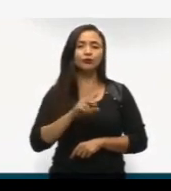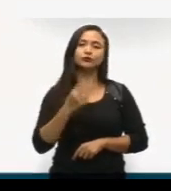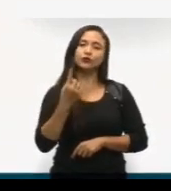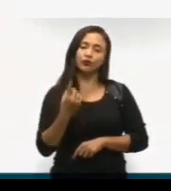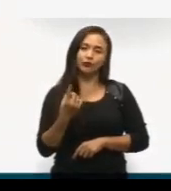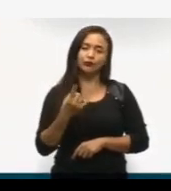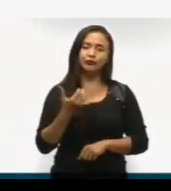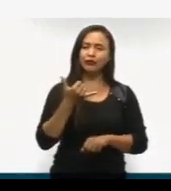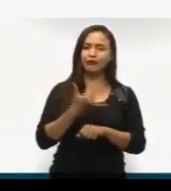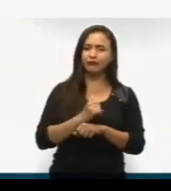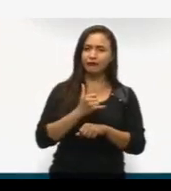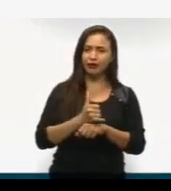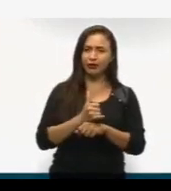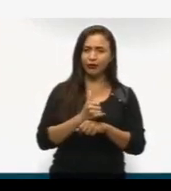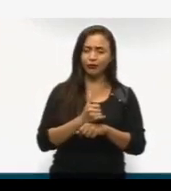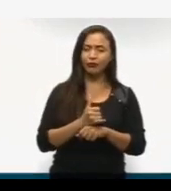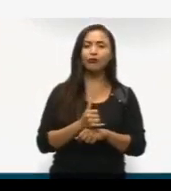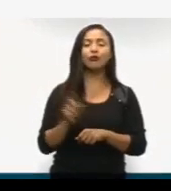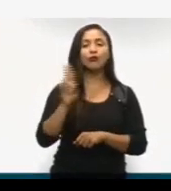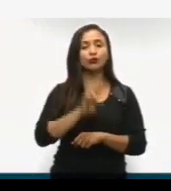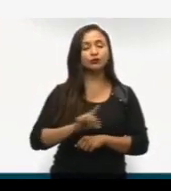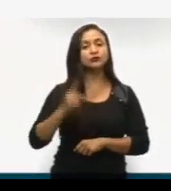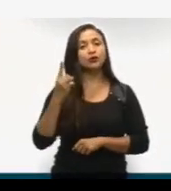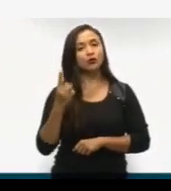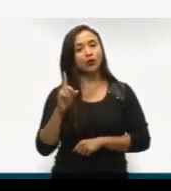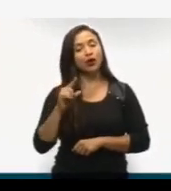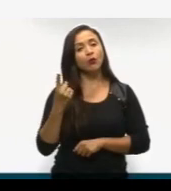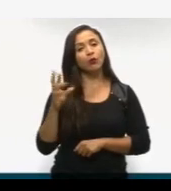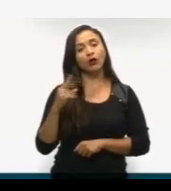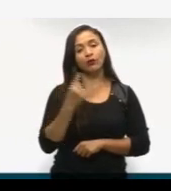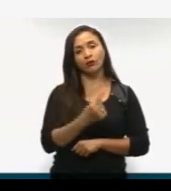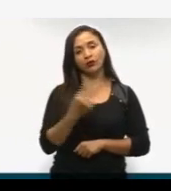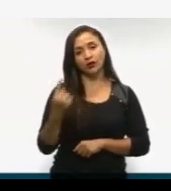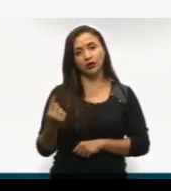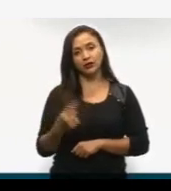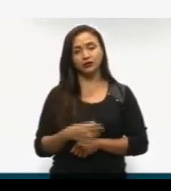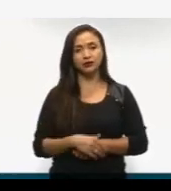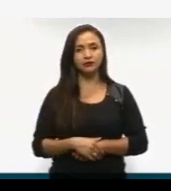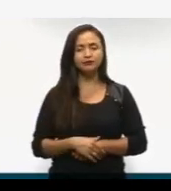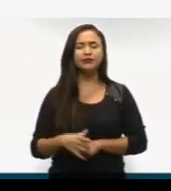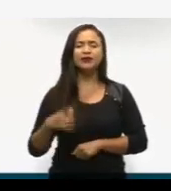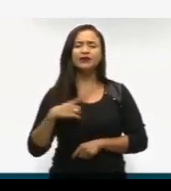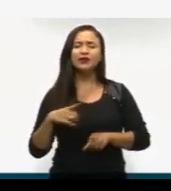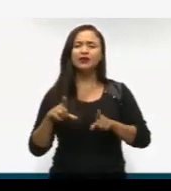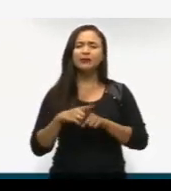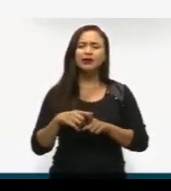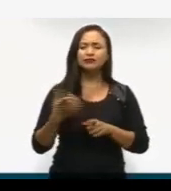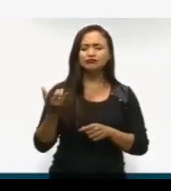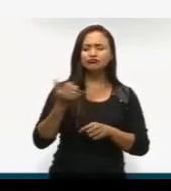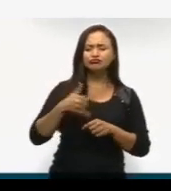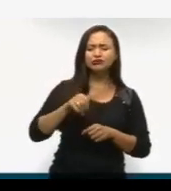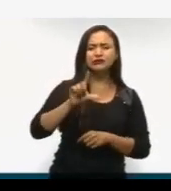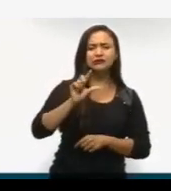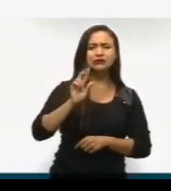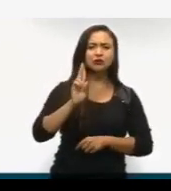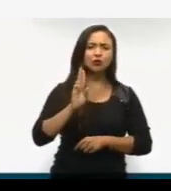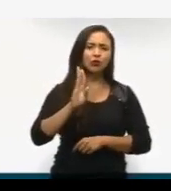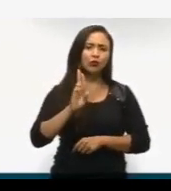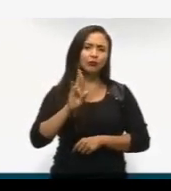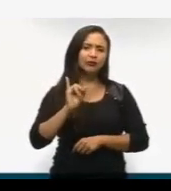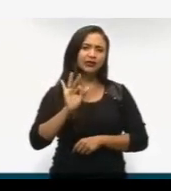ferro fundido, ela vai usar um só, custa R$ 1,00 cada uma. O lubrificante para o tubo, olha só, ele pensa até